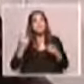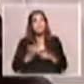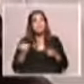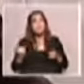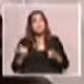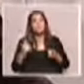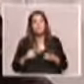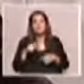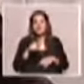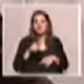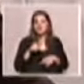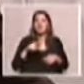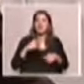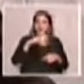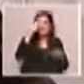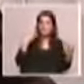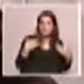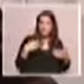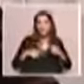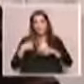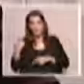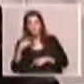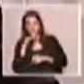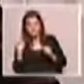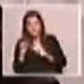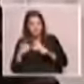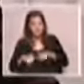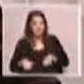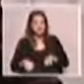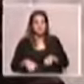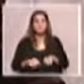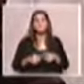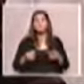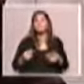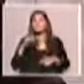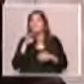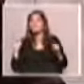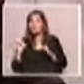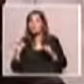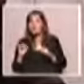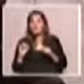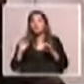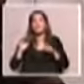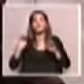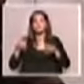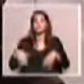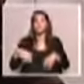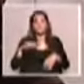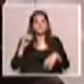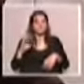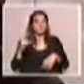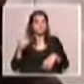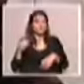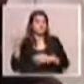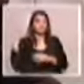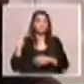duas transumâncias, uma de verão, outra de inverno, e a transumância de inverno ocorria, e que acabou no princípio do século XX, e que